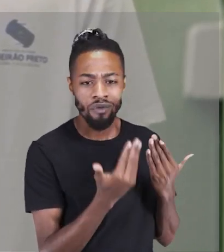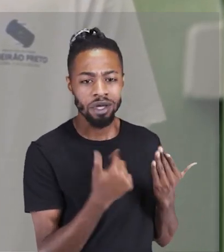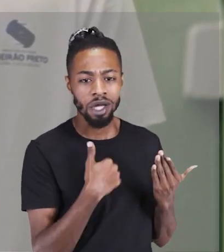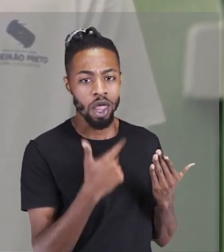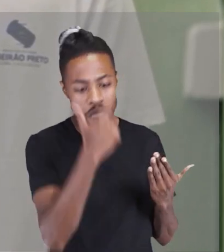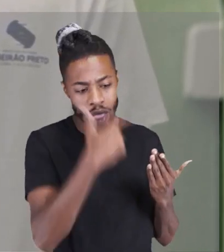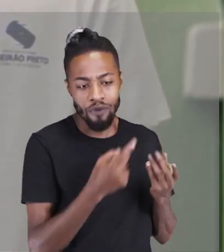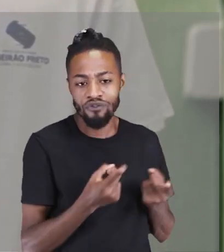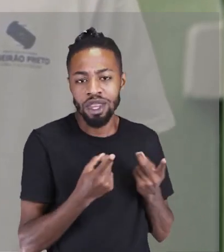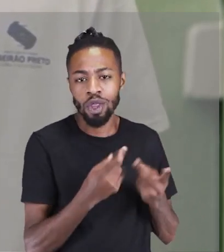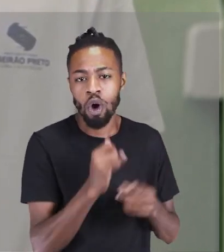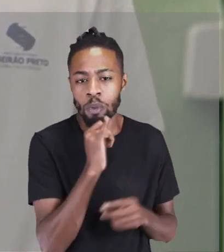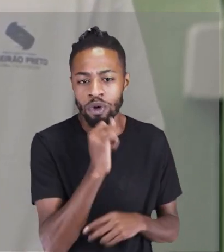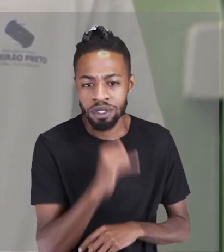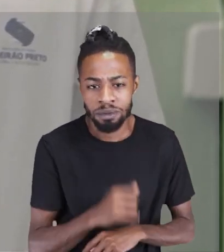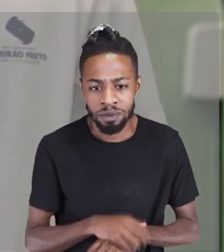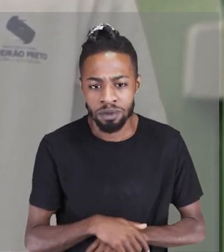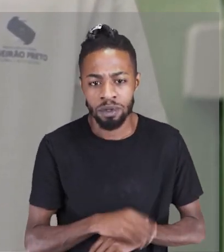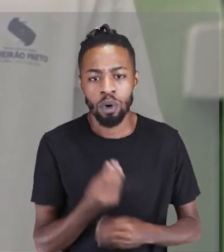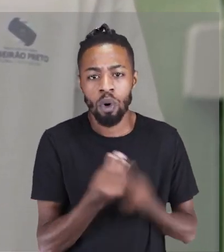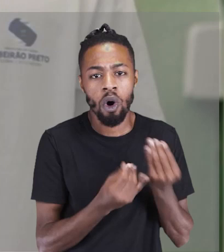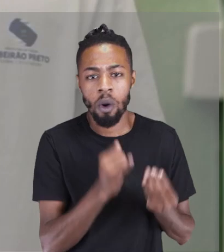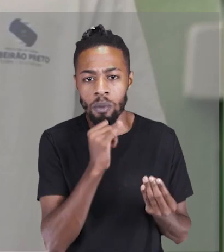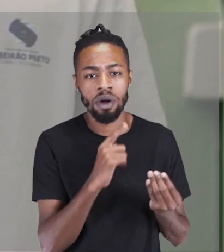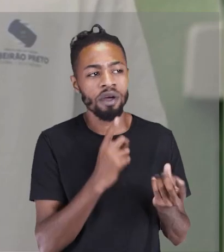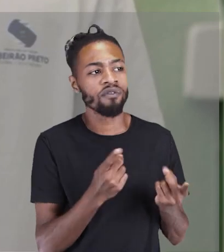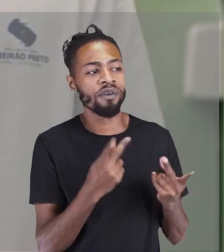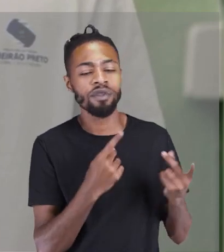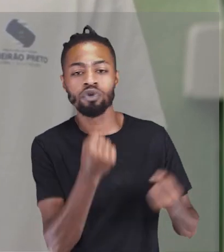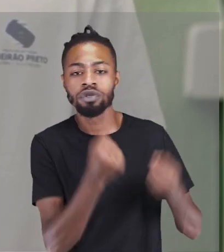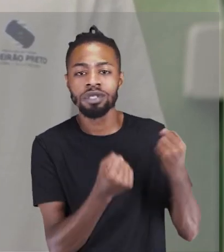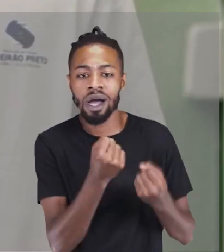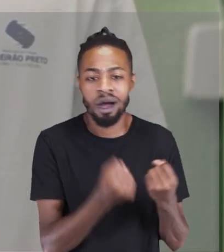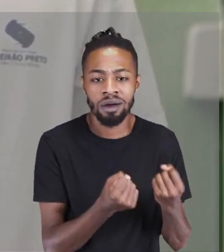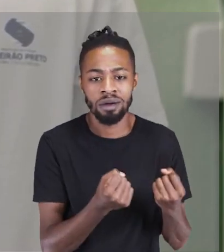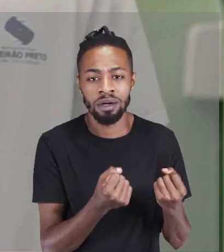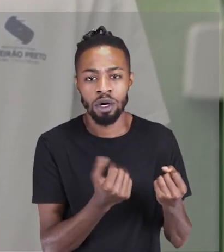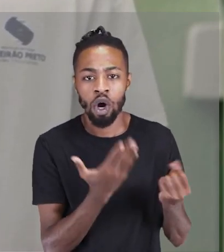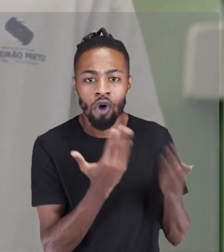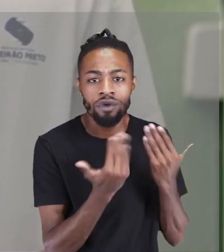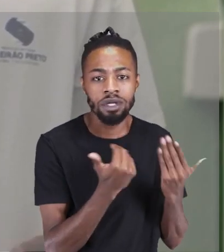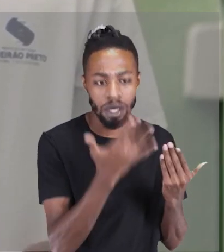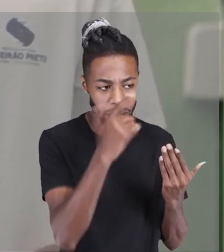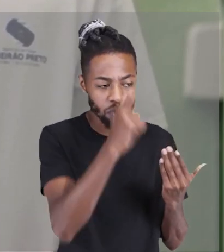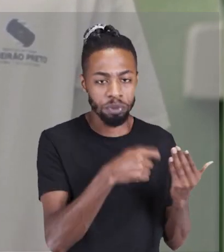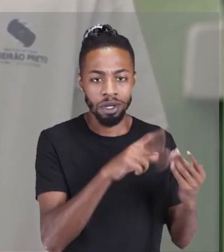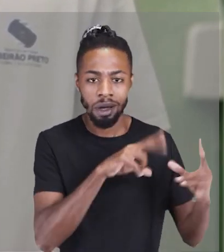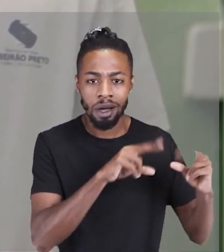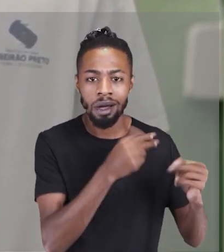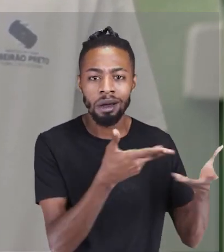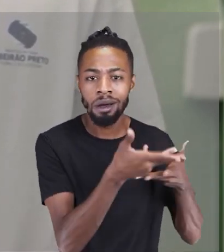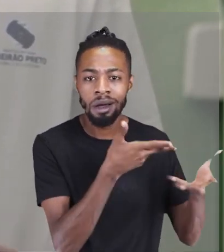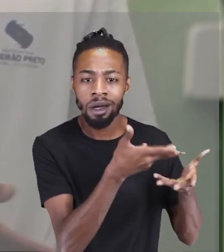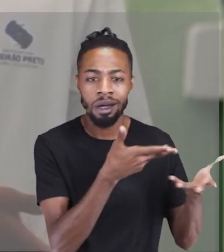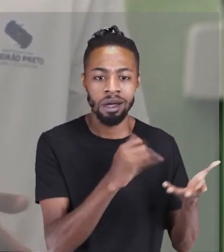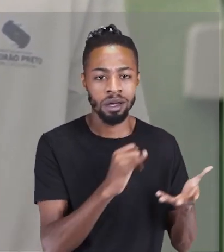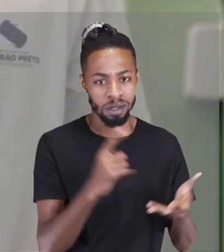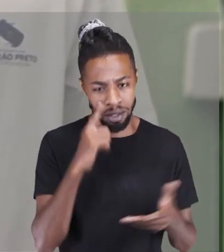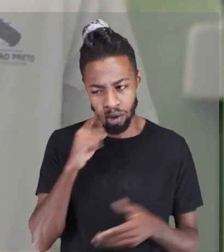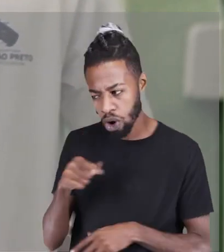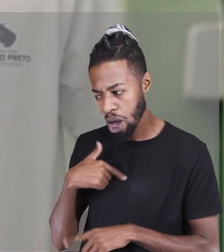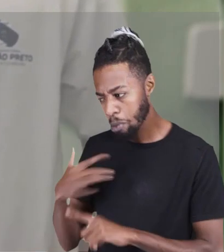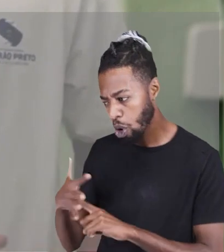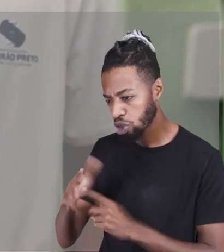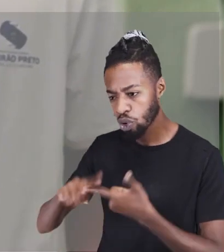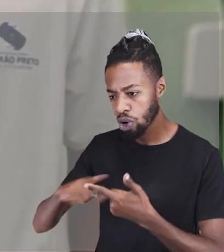conversa muito. Você é um vendedor. Isso. Vamos supor um vendedor de carros. Aí você não tem que conversar muito bem com a pessoa, não, esse carro é